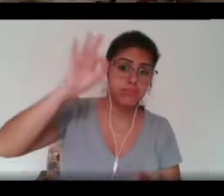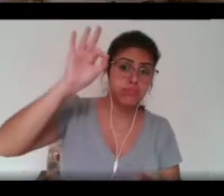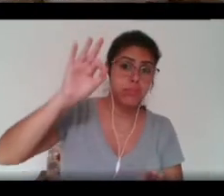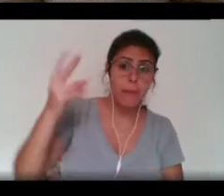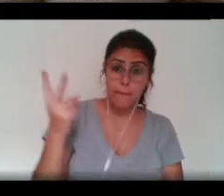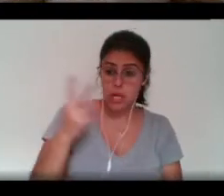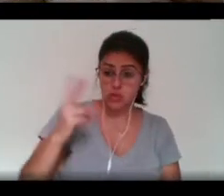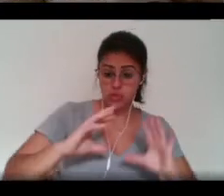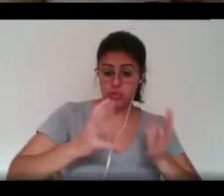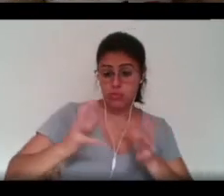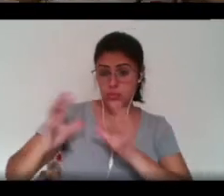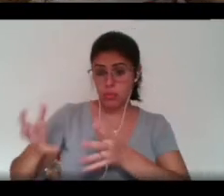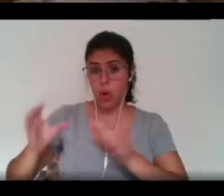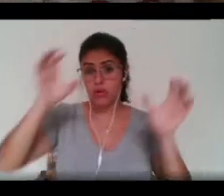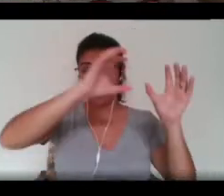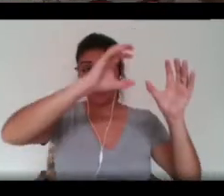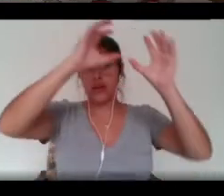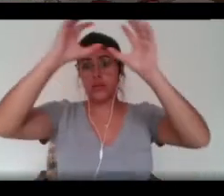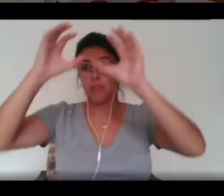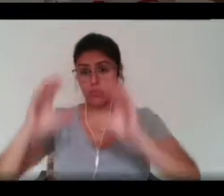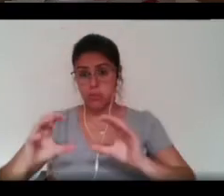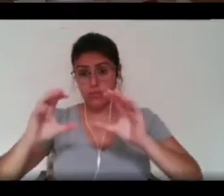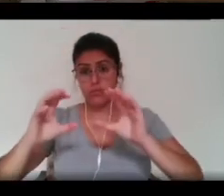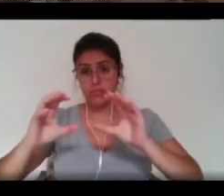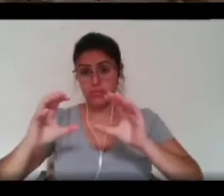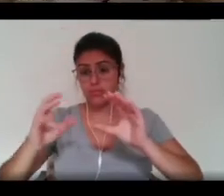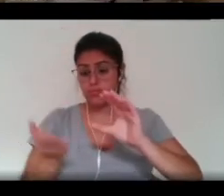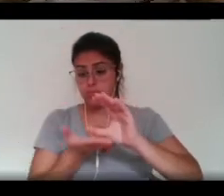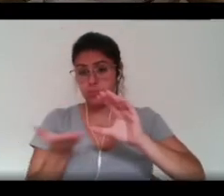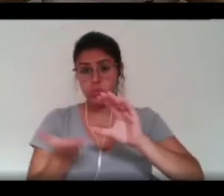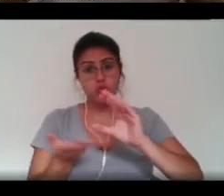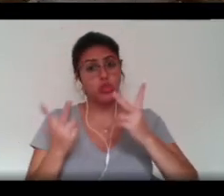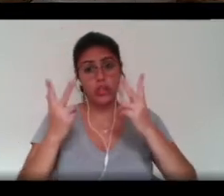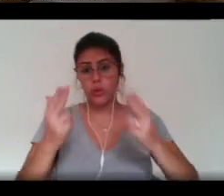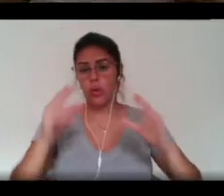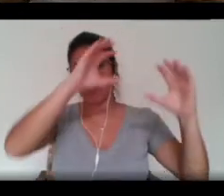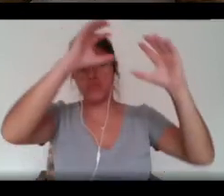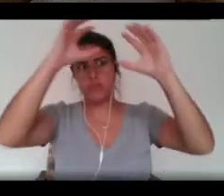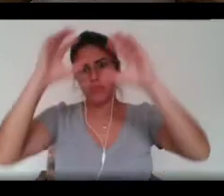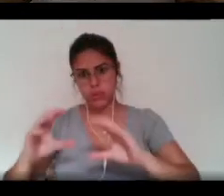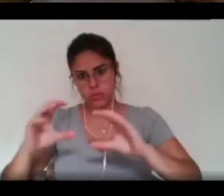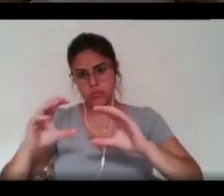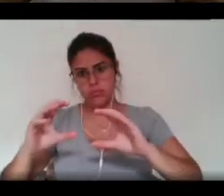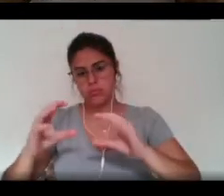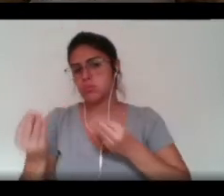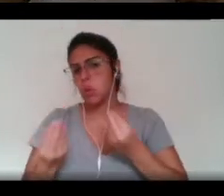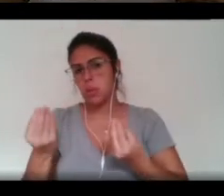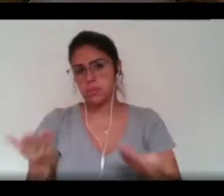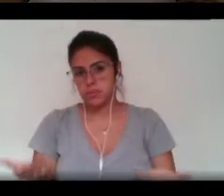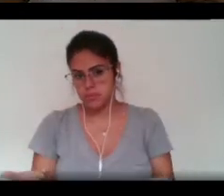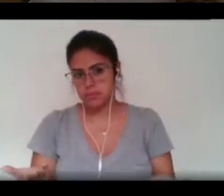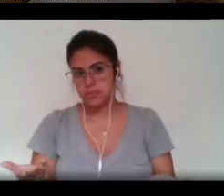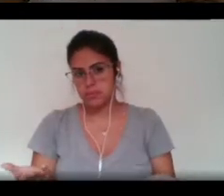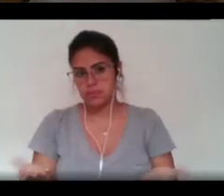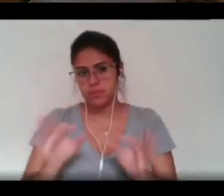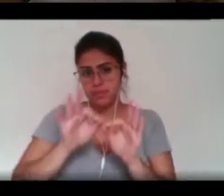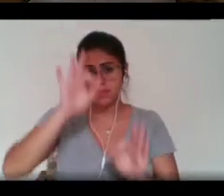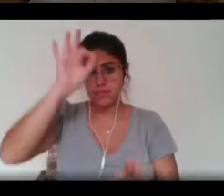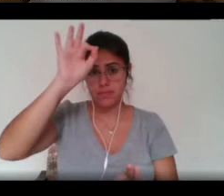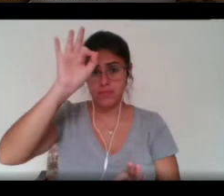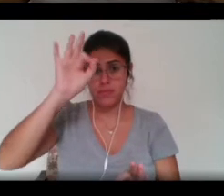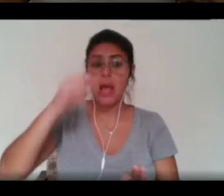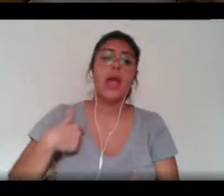solo, as duas bolas chegarem ao solo ao mesmo tempo, né? Então, o que eu tenho que fazer